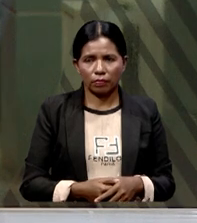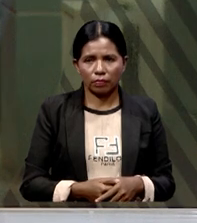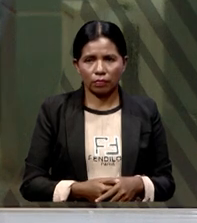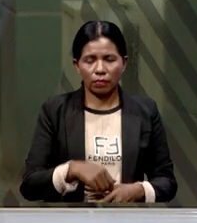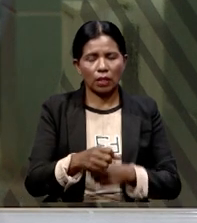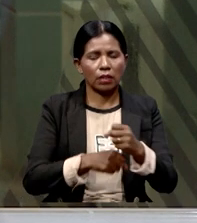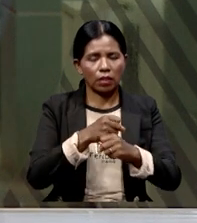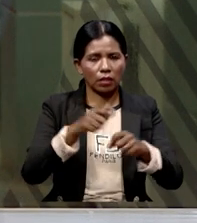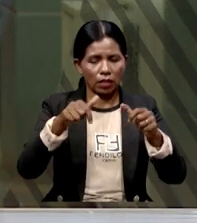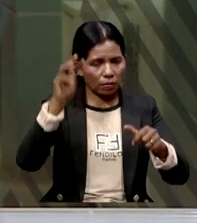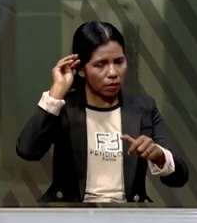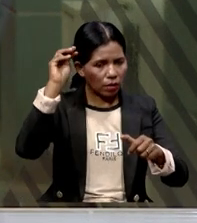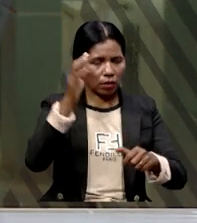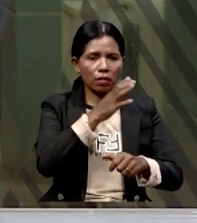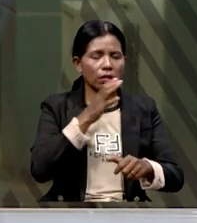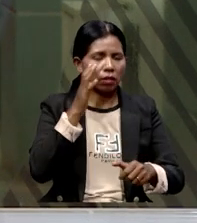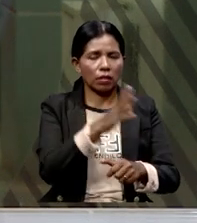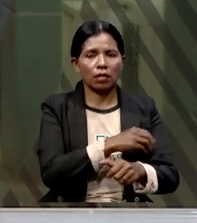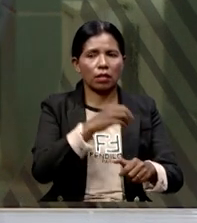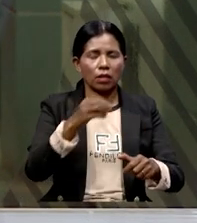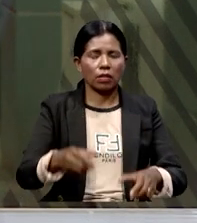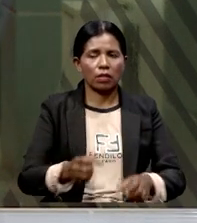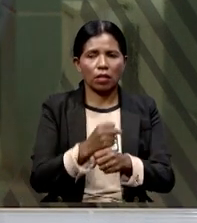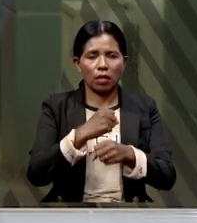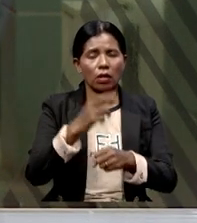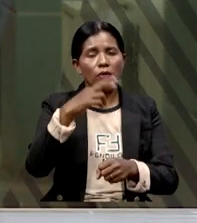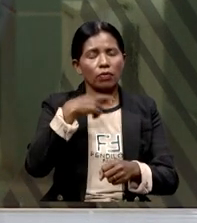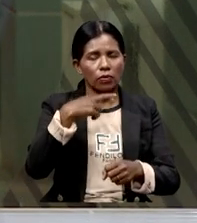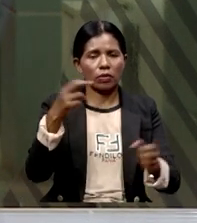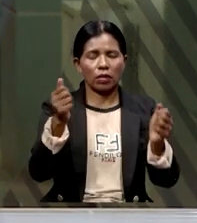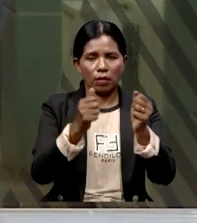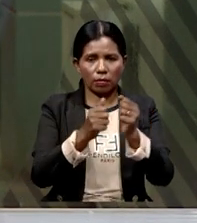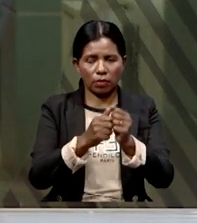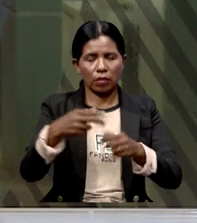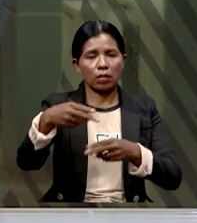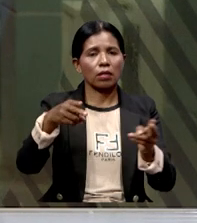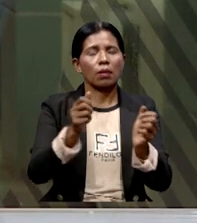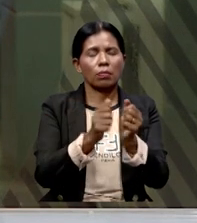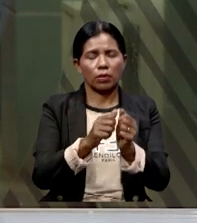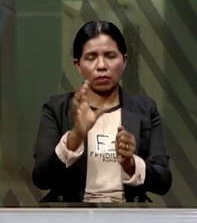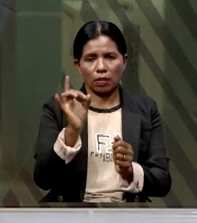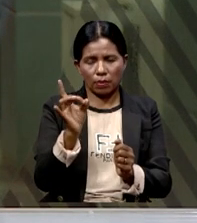Tinan, Ministériu Agrikultura Pekuaria Peska no Floresta, se produz fos lokál, tonelada, rihun, alonolo.